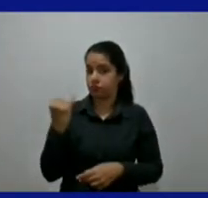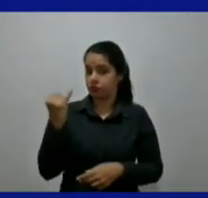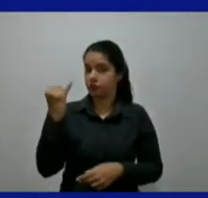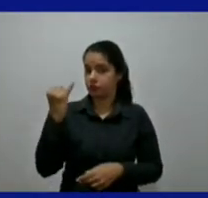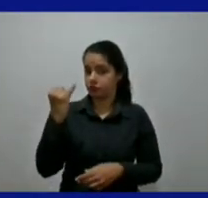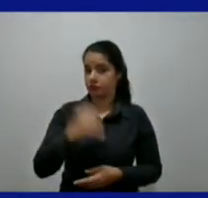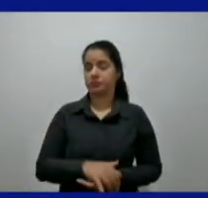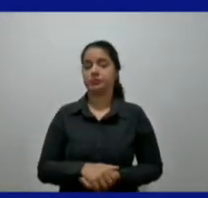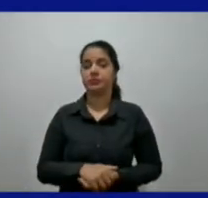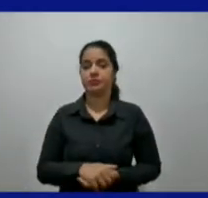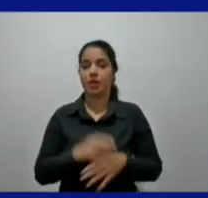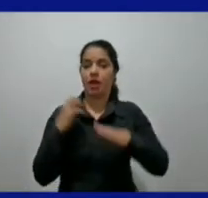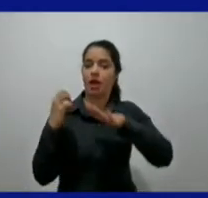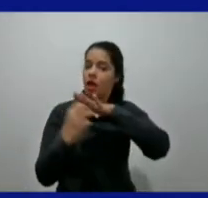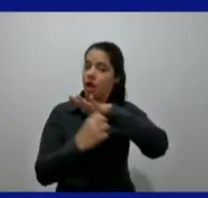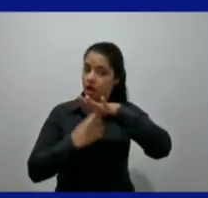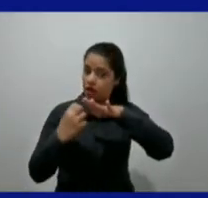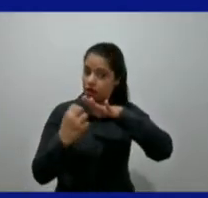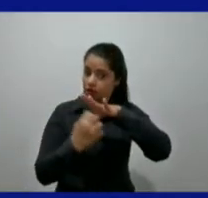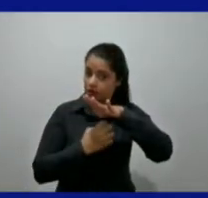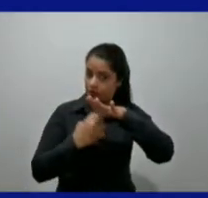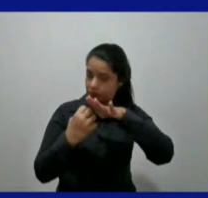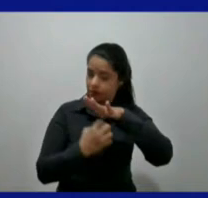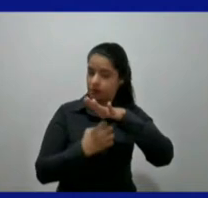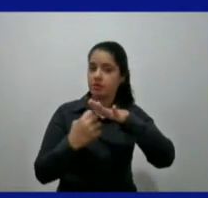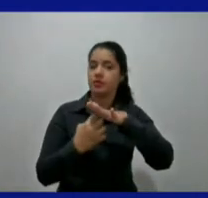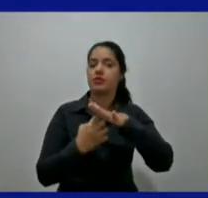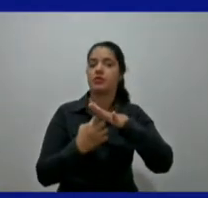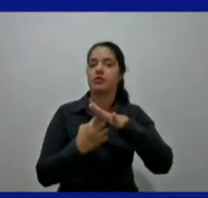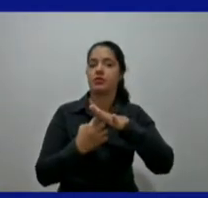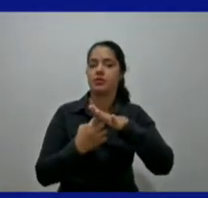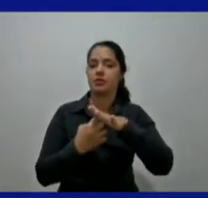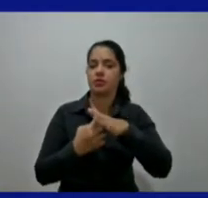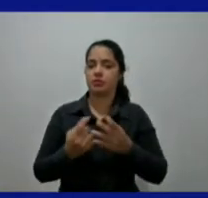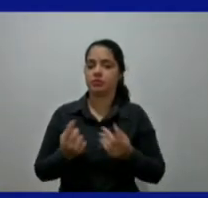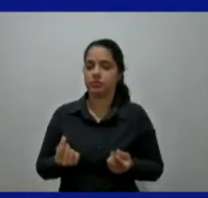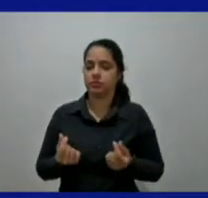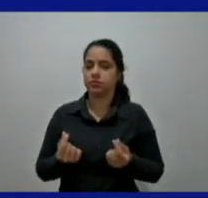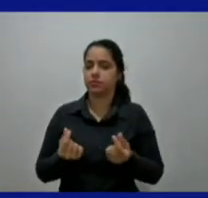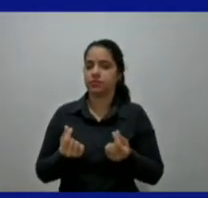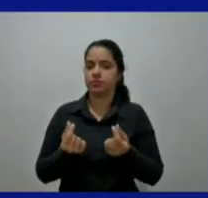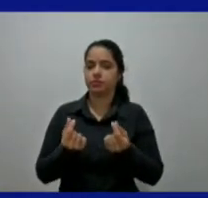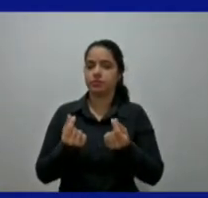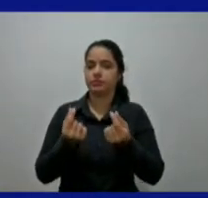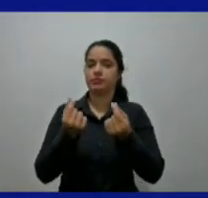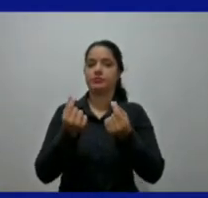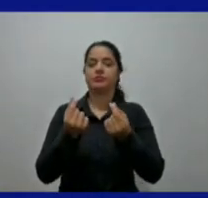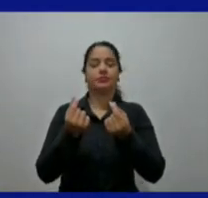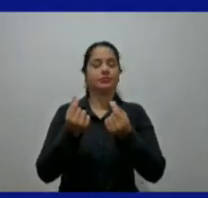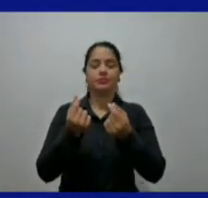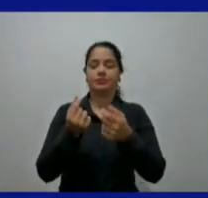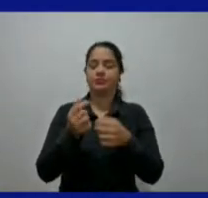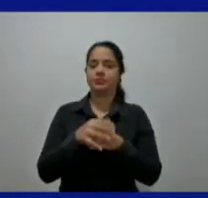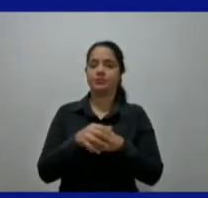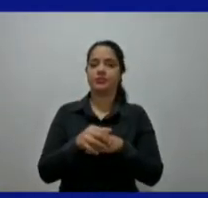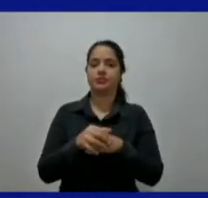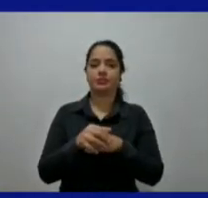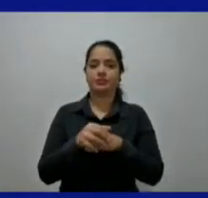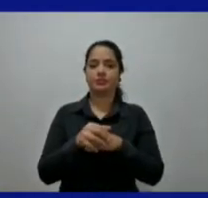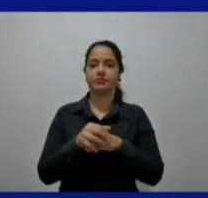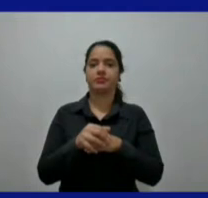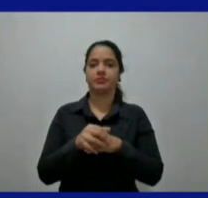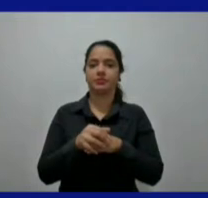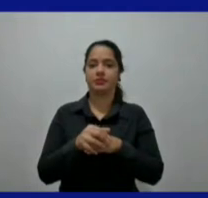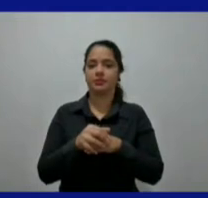mais rentáveis por promover o desenvolvimento social ou elas promovem